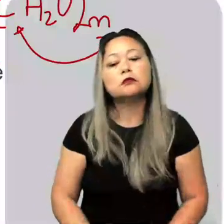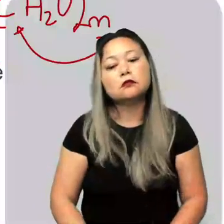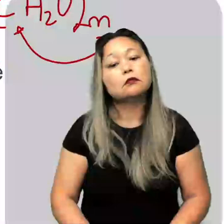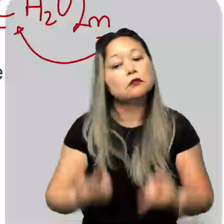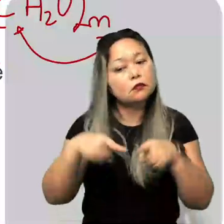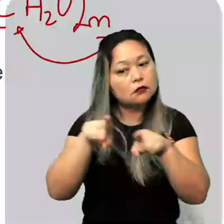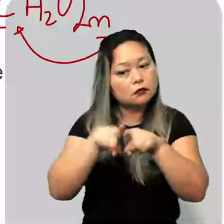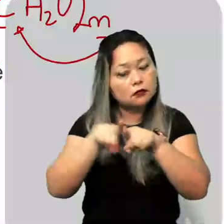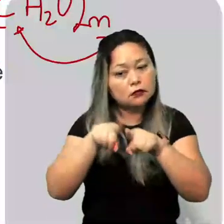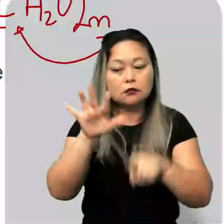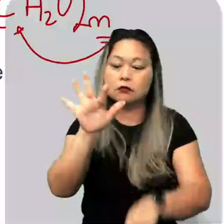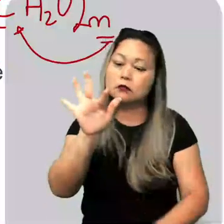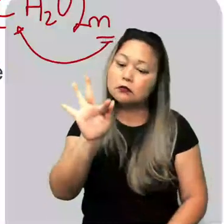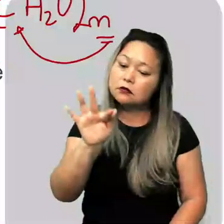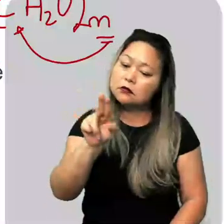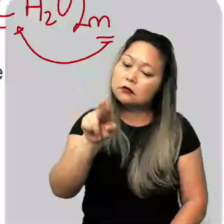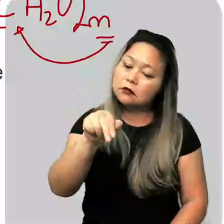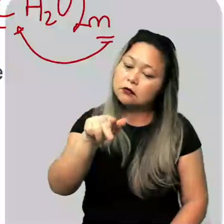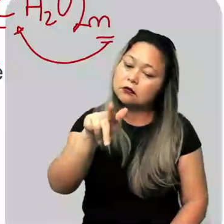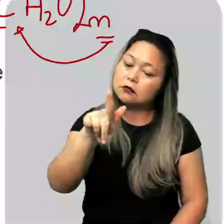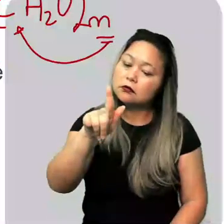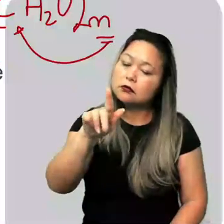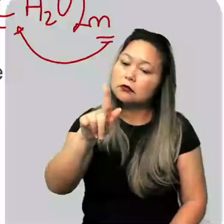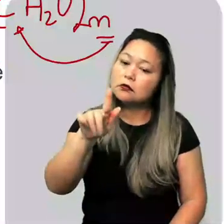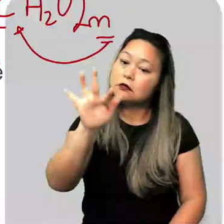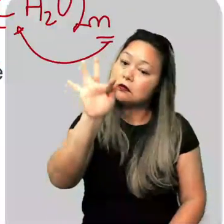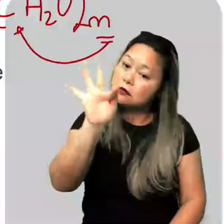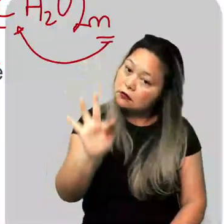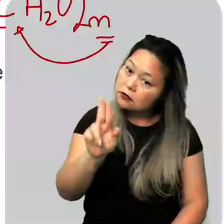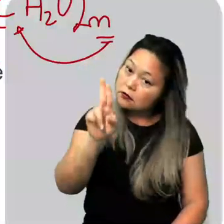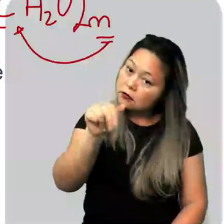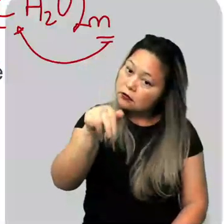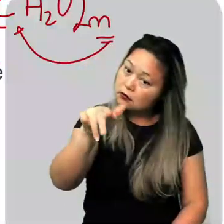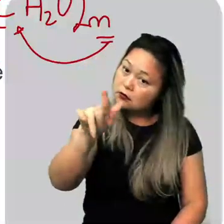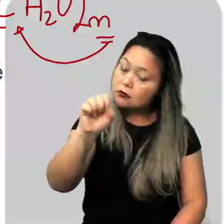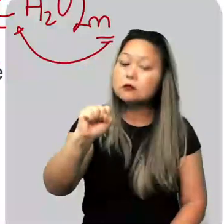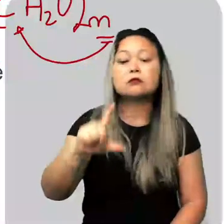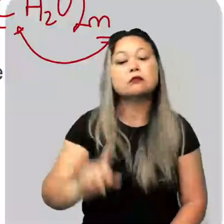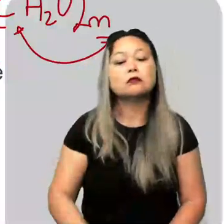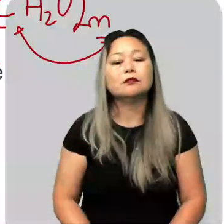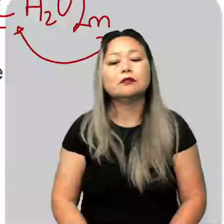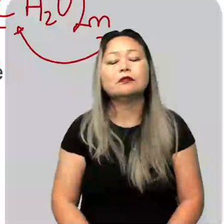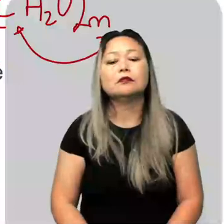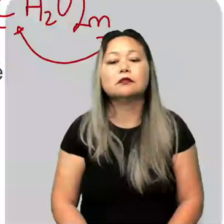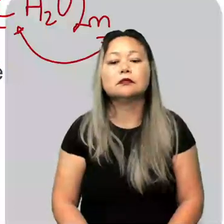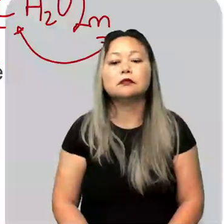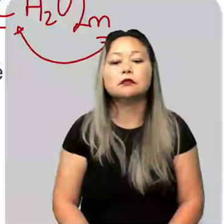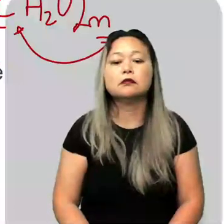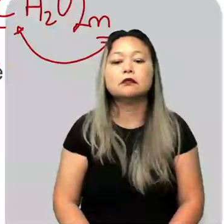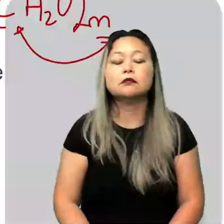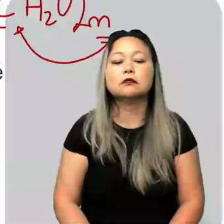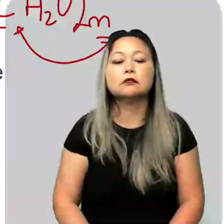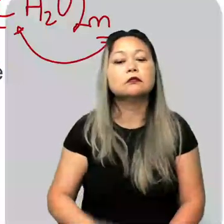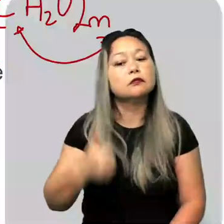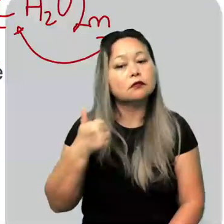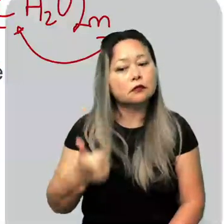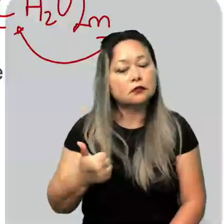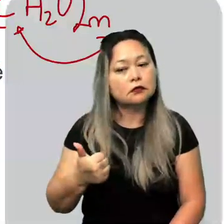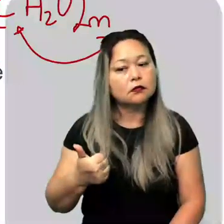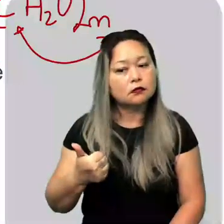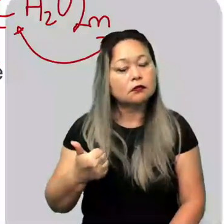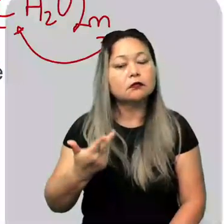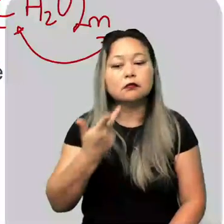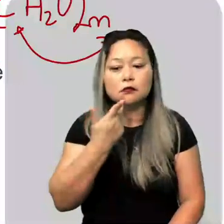e também dos fungos, não é? Vou colocar assim que é menos feio. Então tá, se